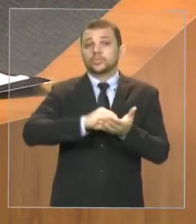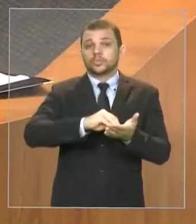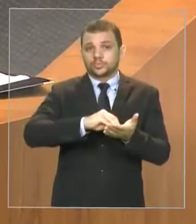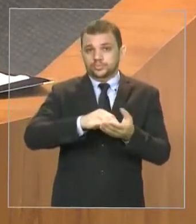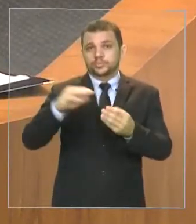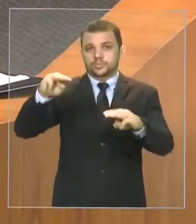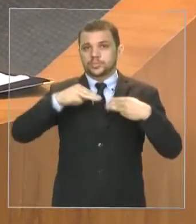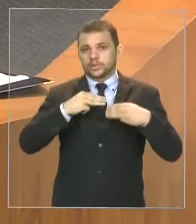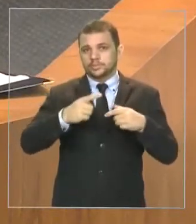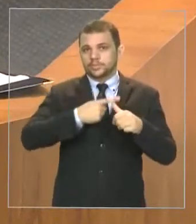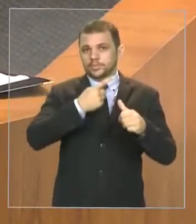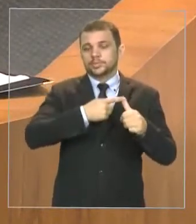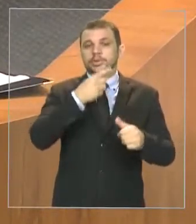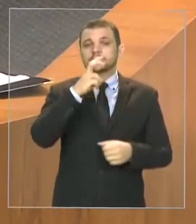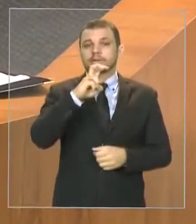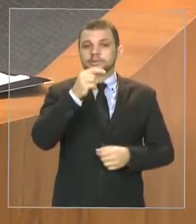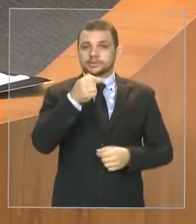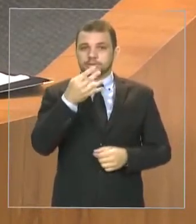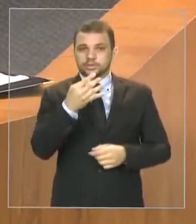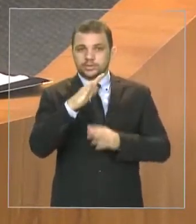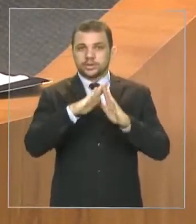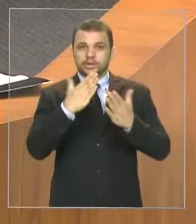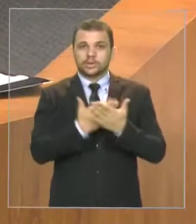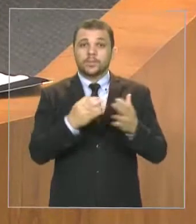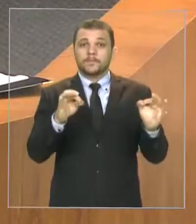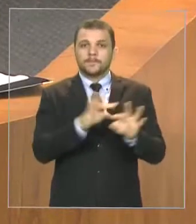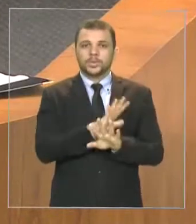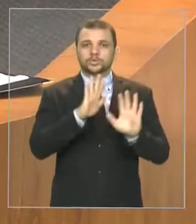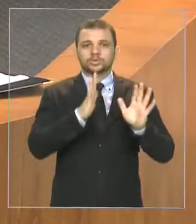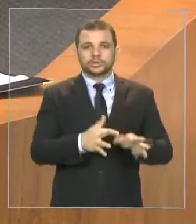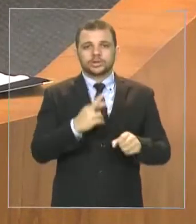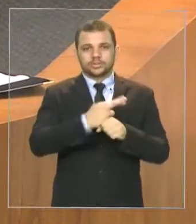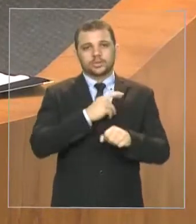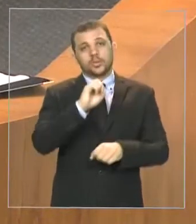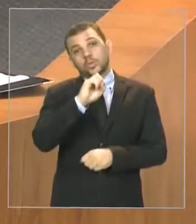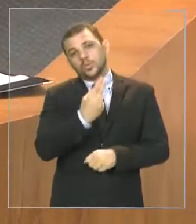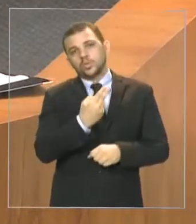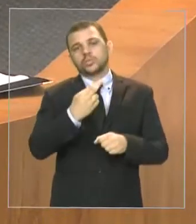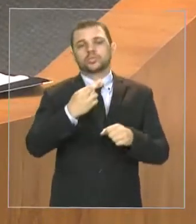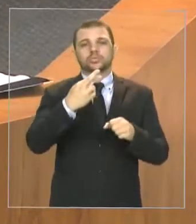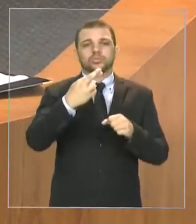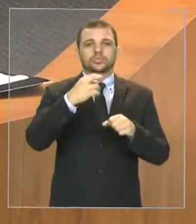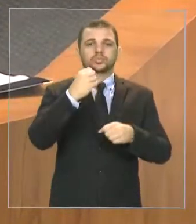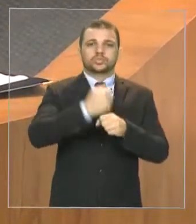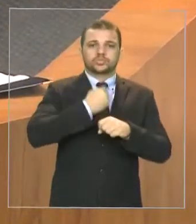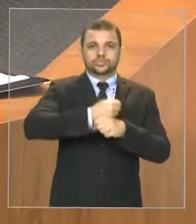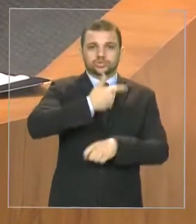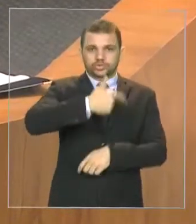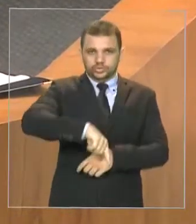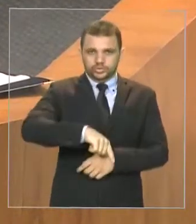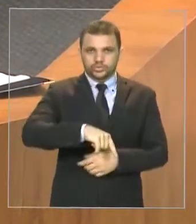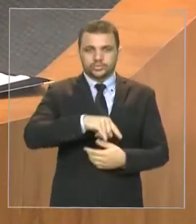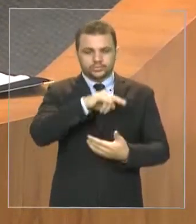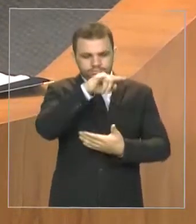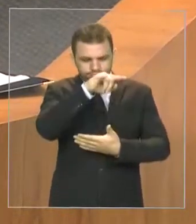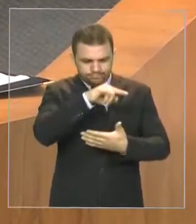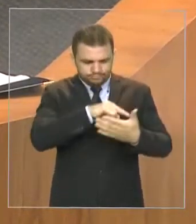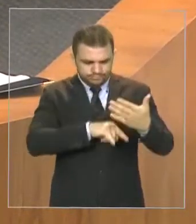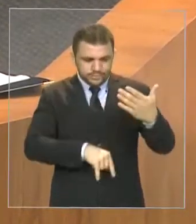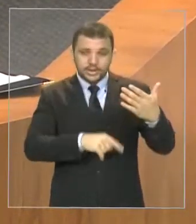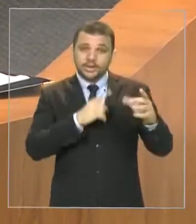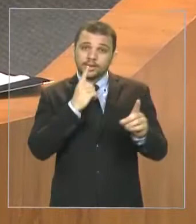escolas que foram reformadas ou totalmente reconstruídas, nós já encontramos, no mínimo, 2